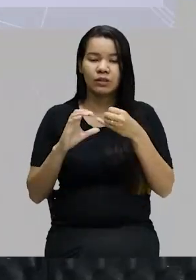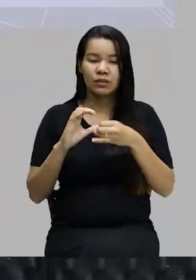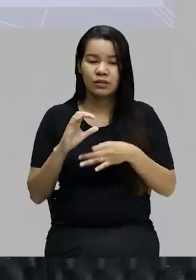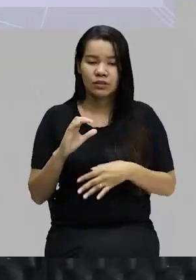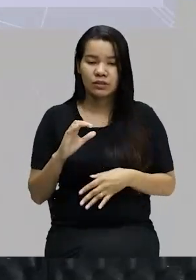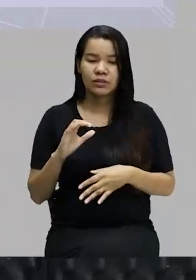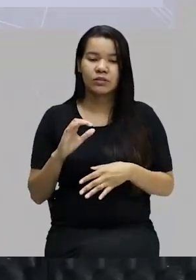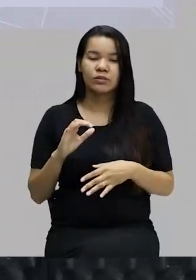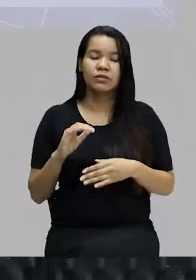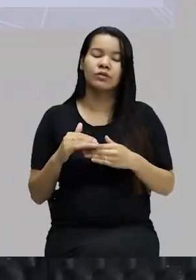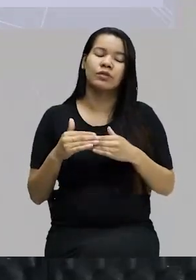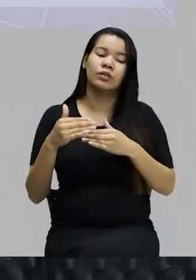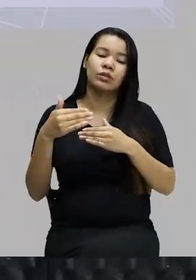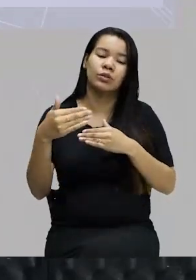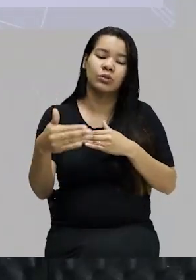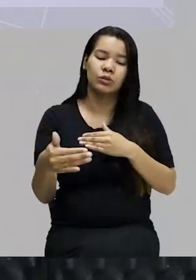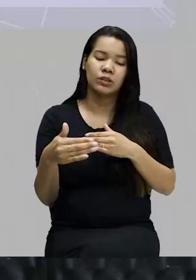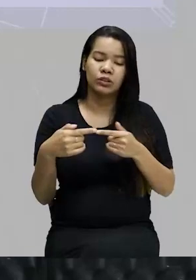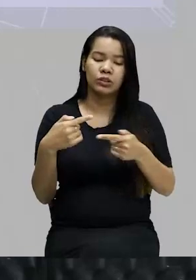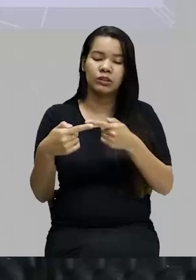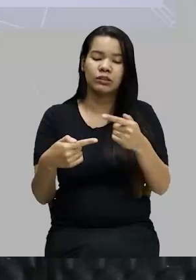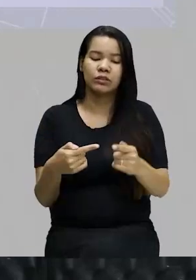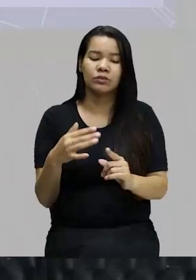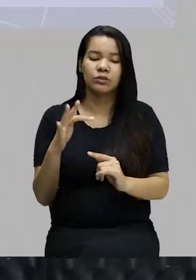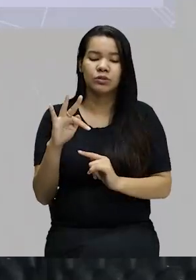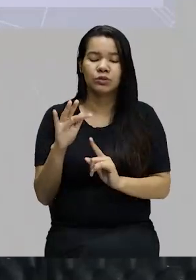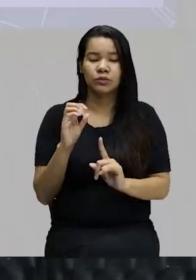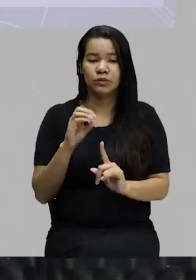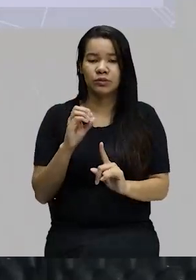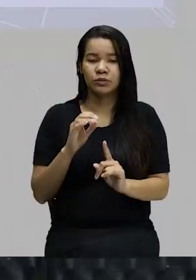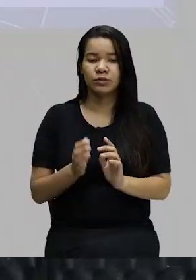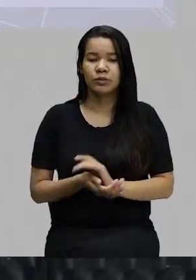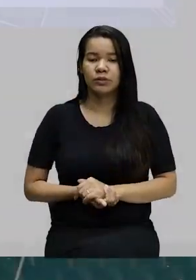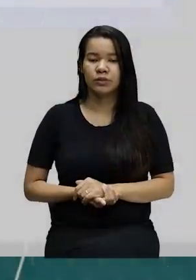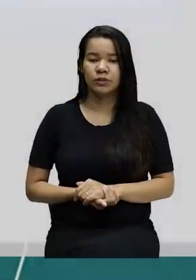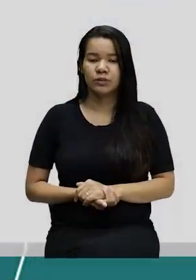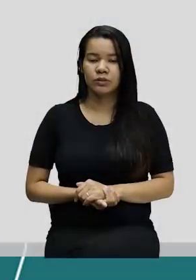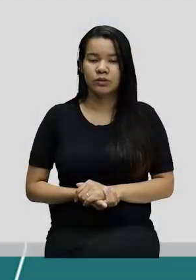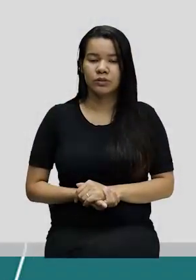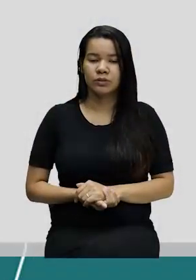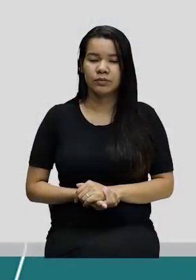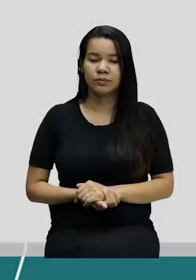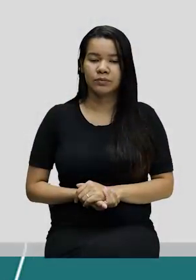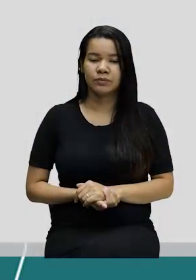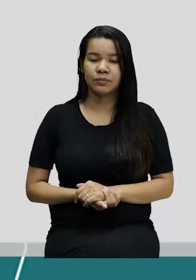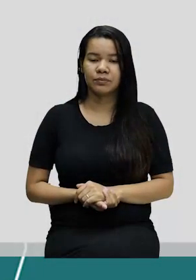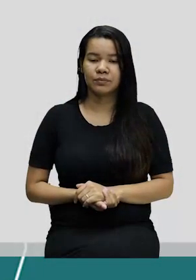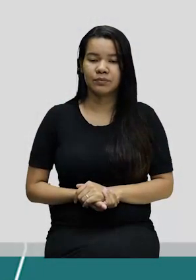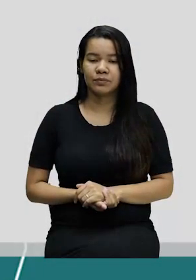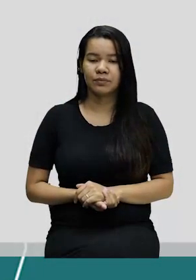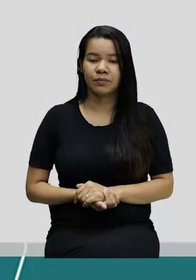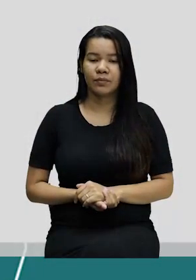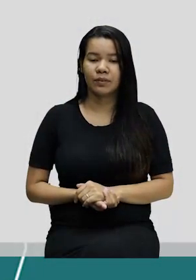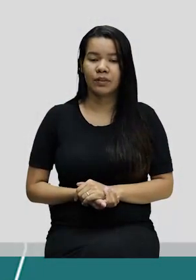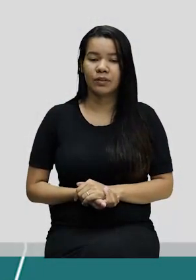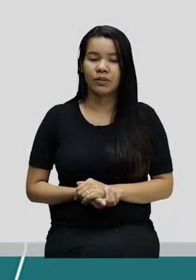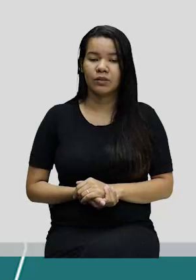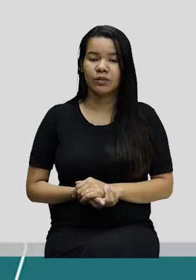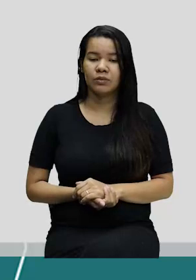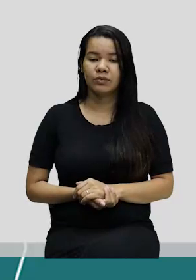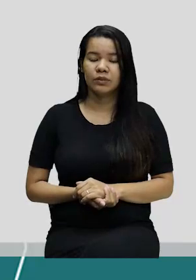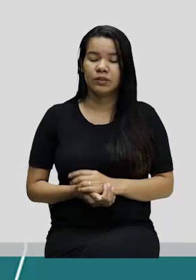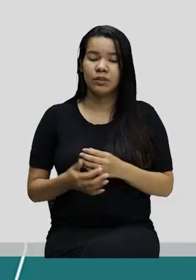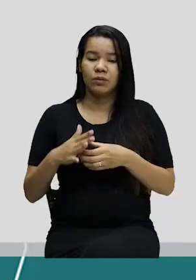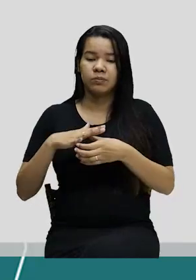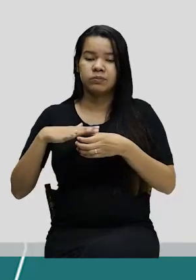uma outra geração. Então, esse soneto que eu trouxe aqui é do Cláudio Manuel da Costa, que diz assim: quando cheios de gosto e